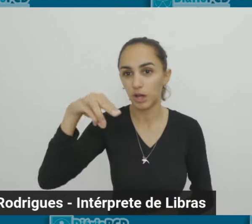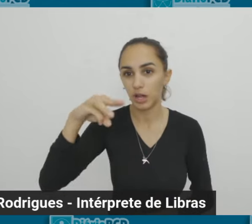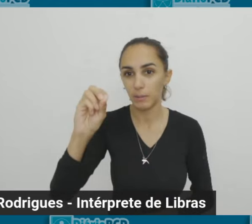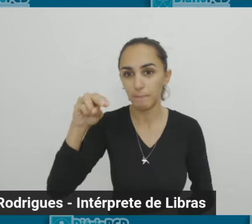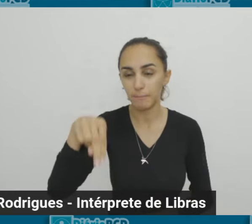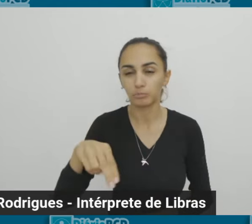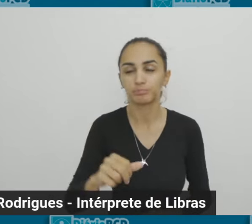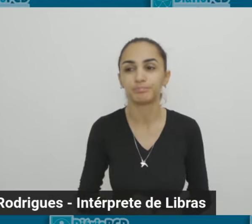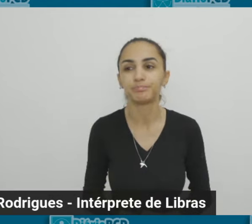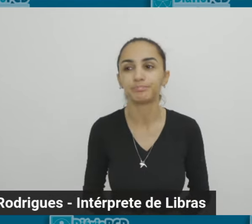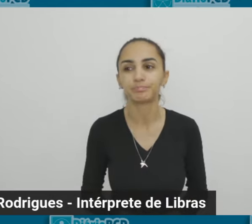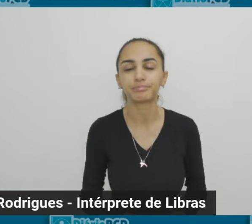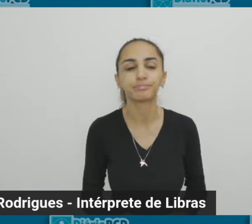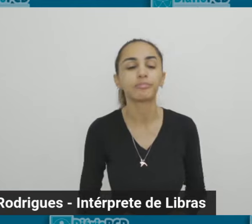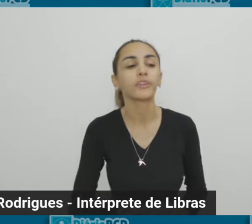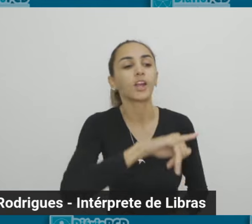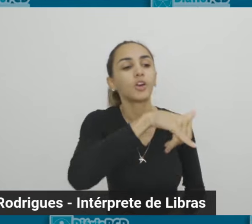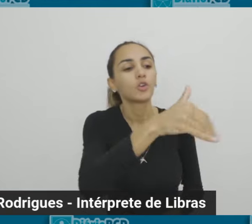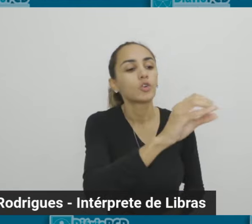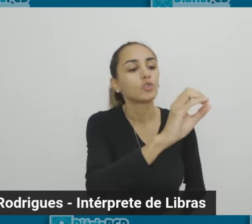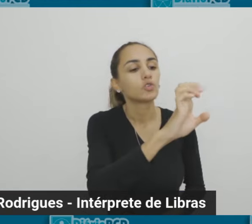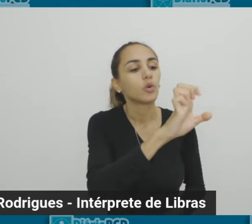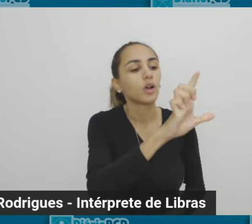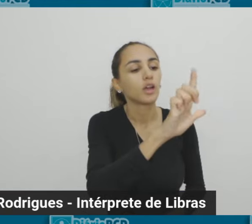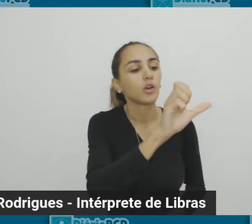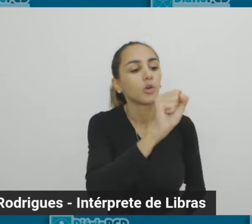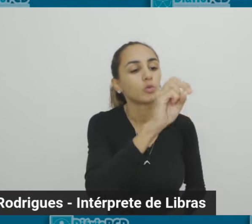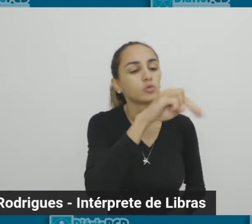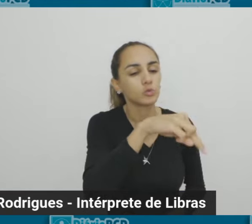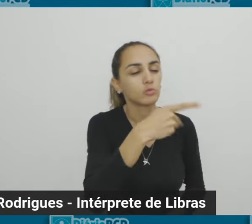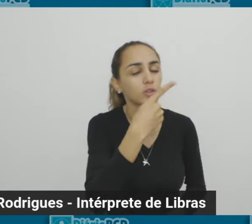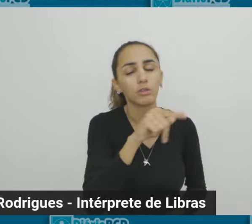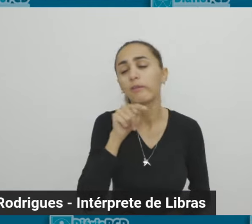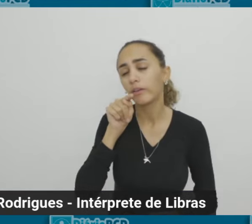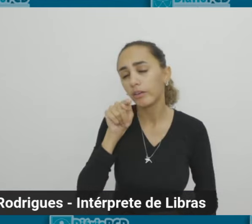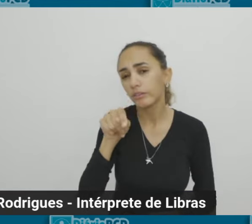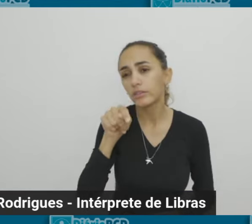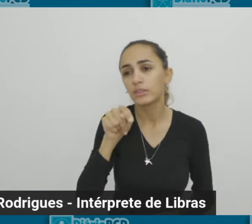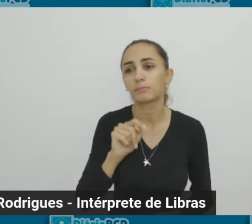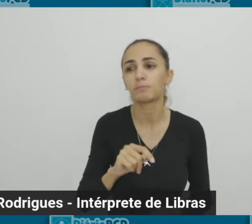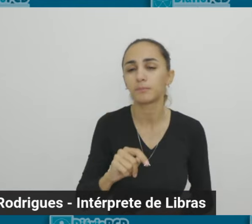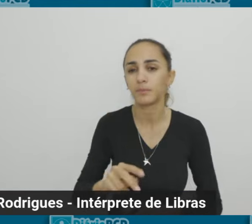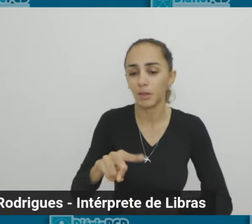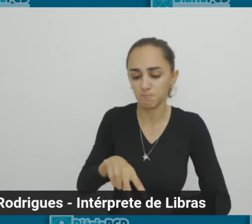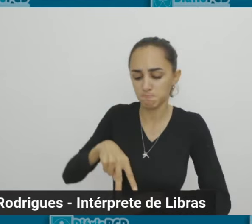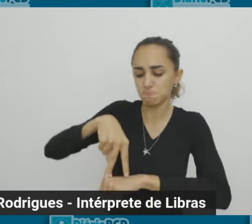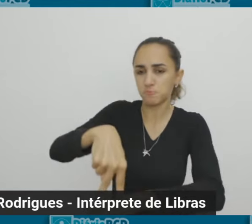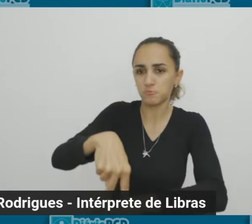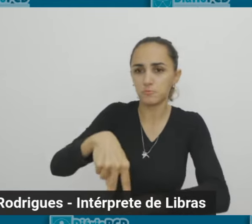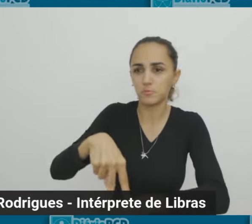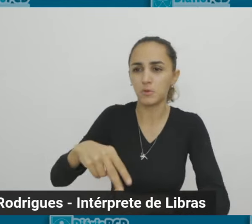Dr. Joelson trouxe para a gente, doutora Nancy, e a senhora que está na linha de frente, né, está no corpo a corpo,